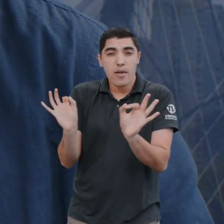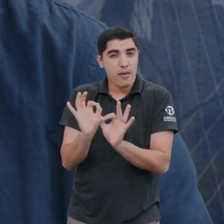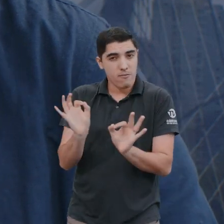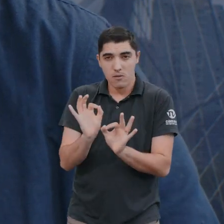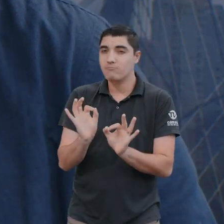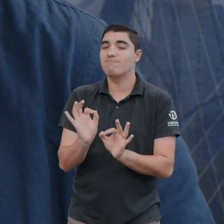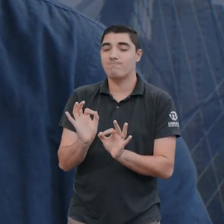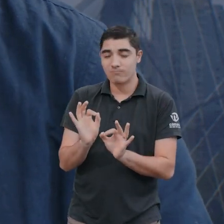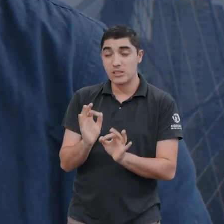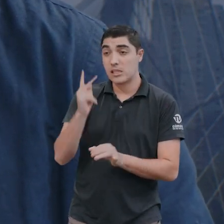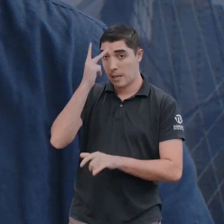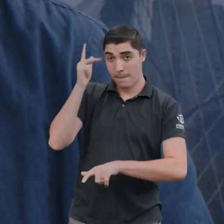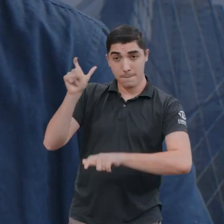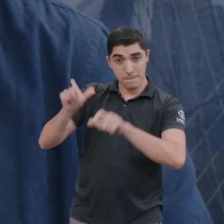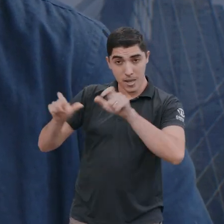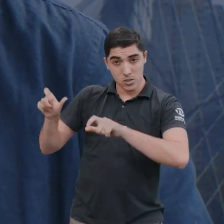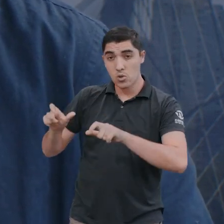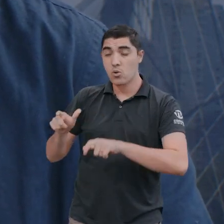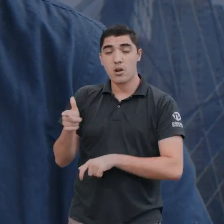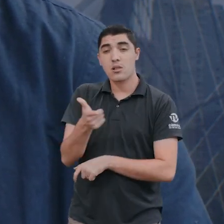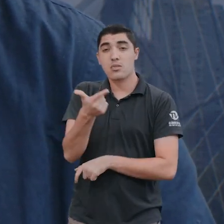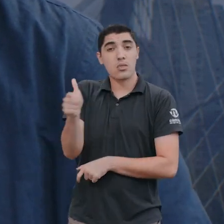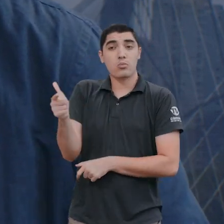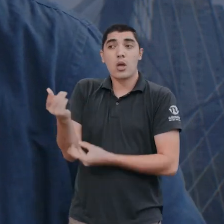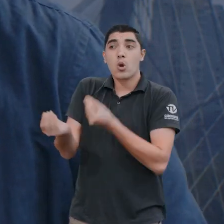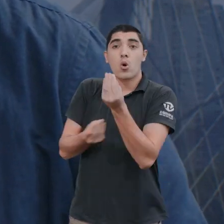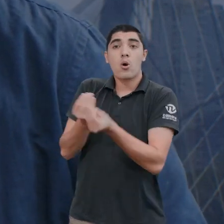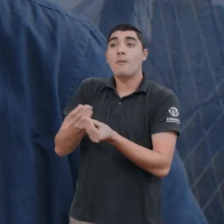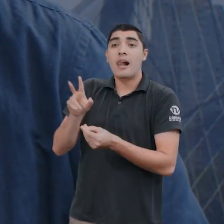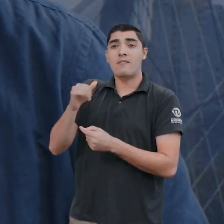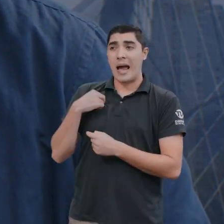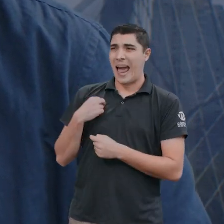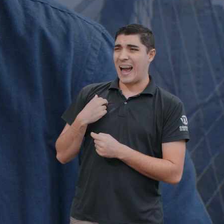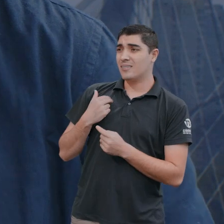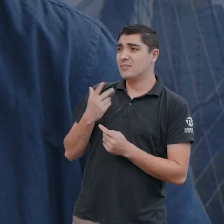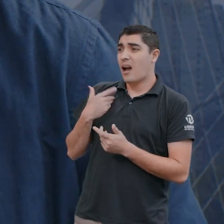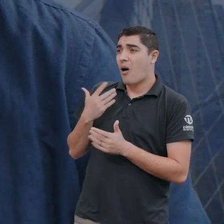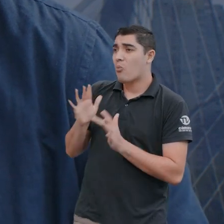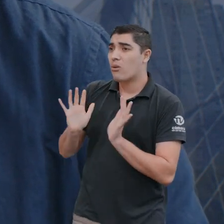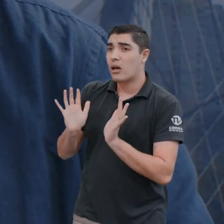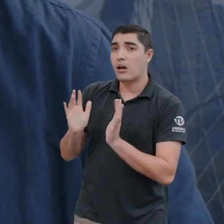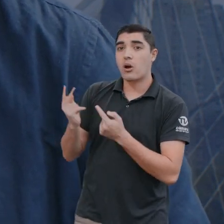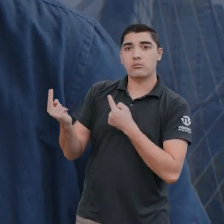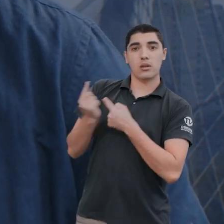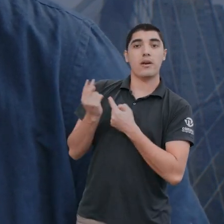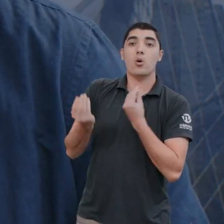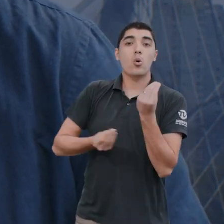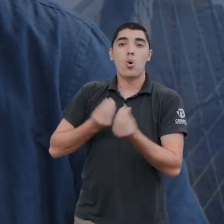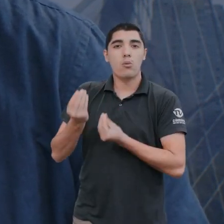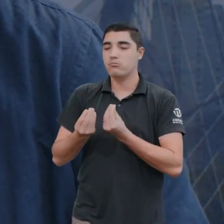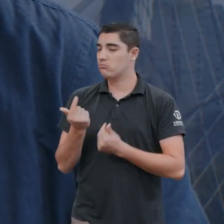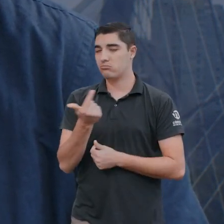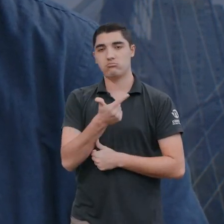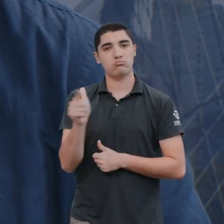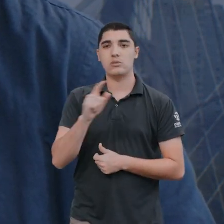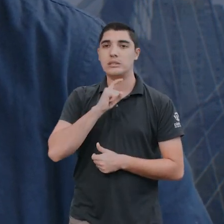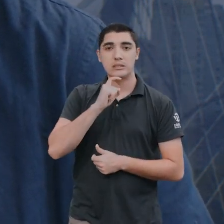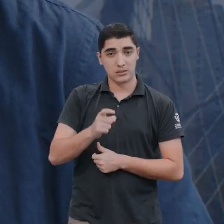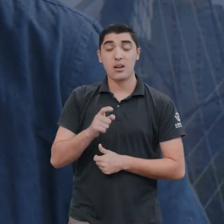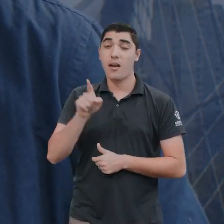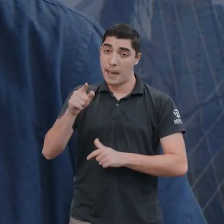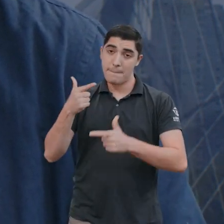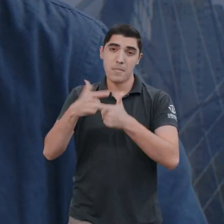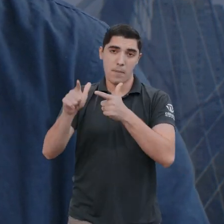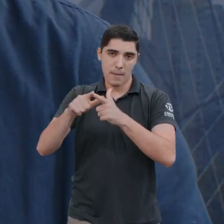que muitas vezes não têm nem como se defender. Então, são pessoas que chegaram lá por diversas outras situações também, que são